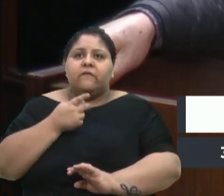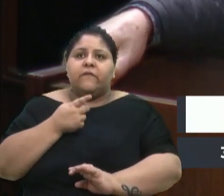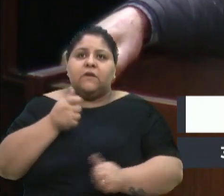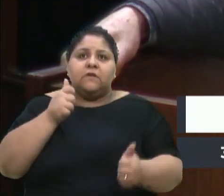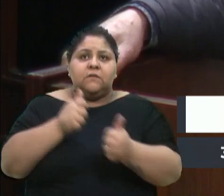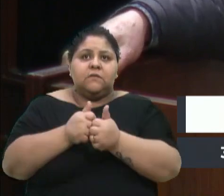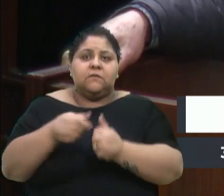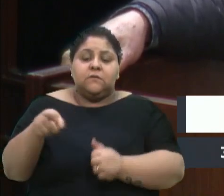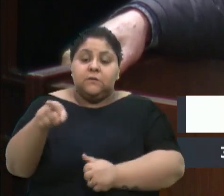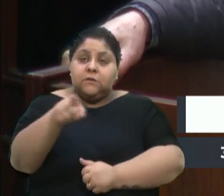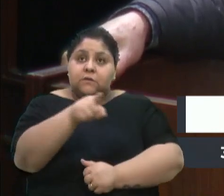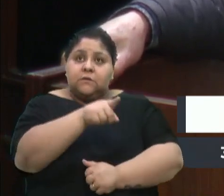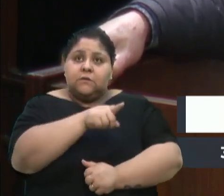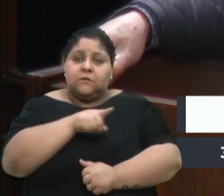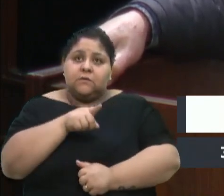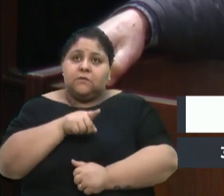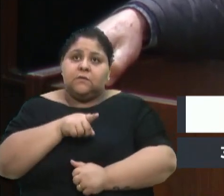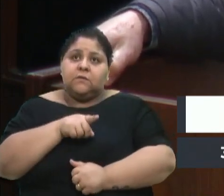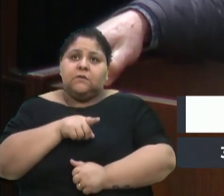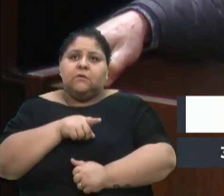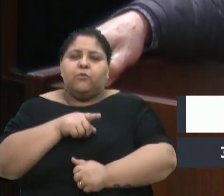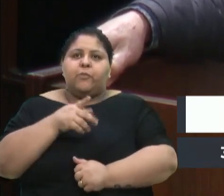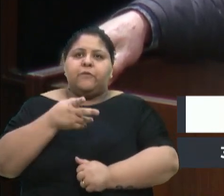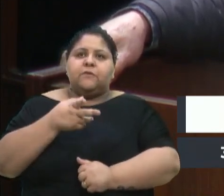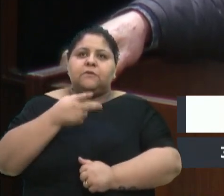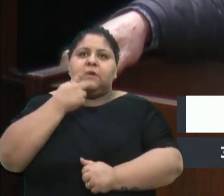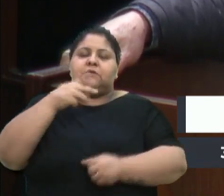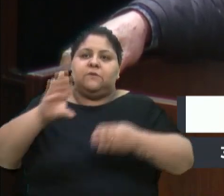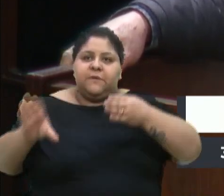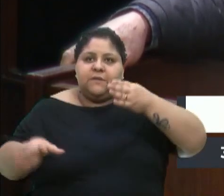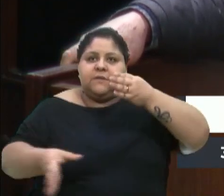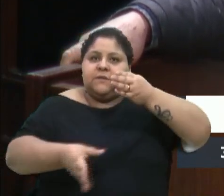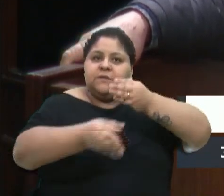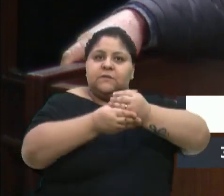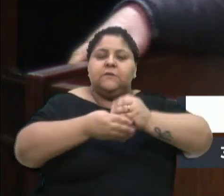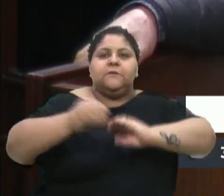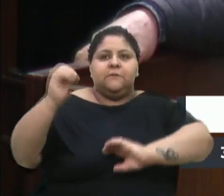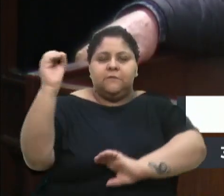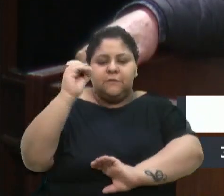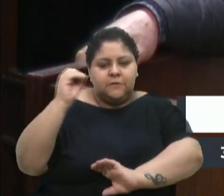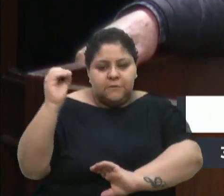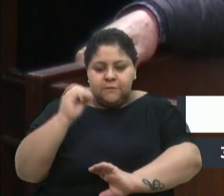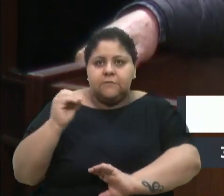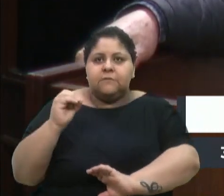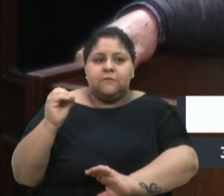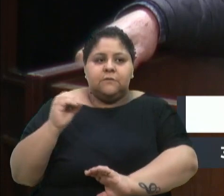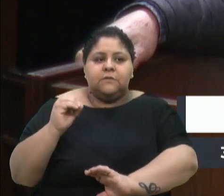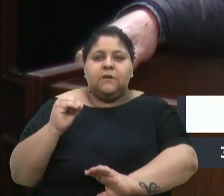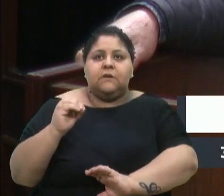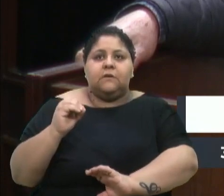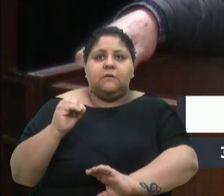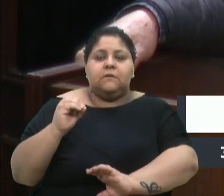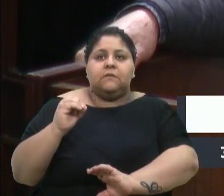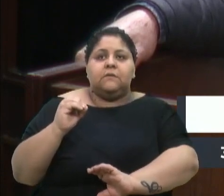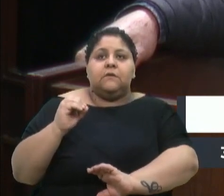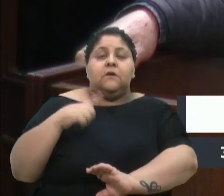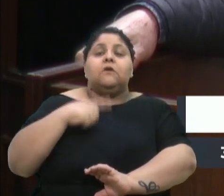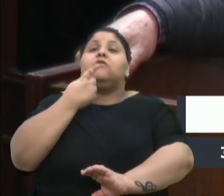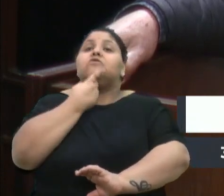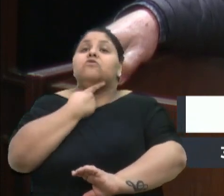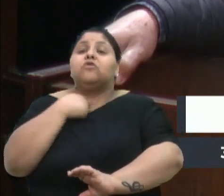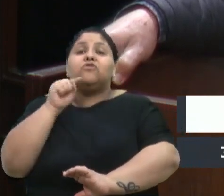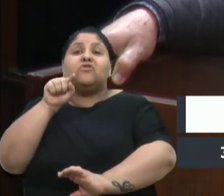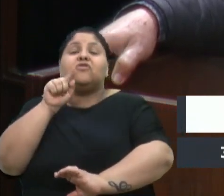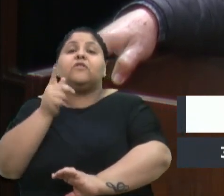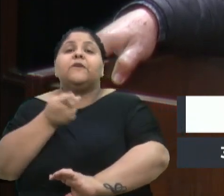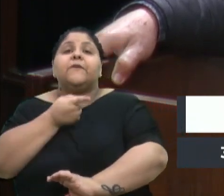A sua proposição é ótima, a sua emenda. Porém, é ótima. Eu gostaria que a senhora me